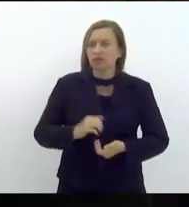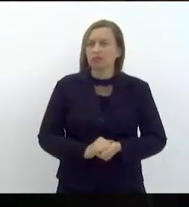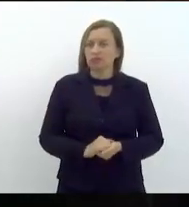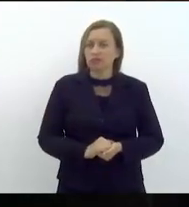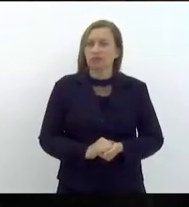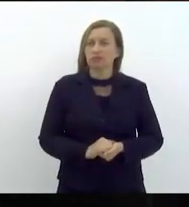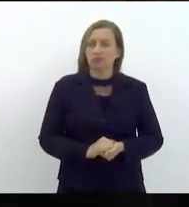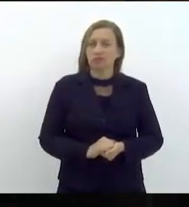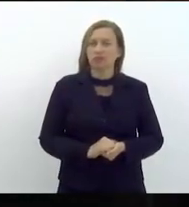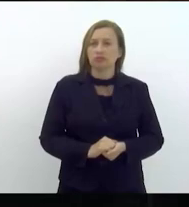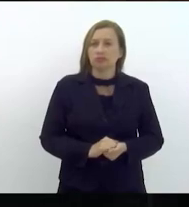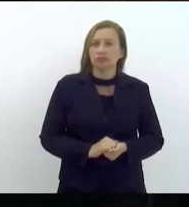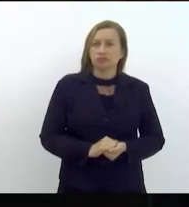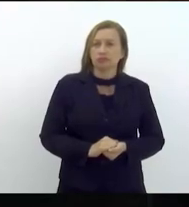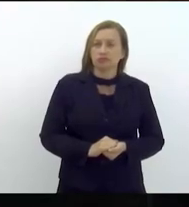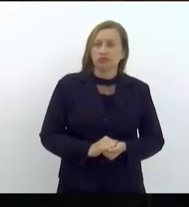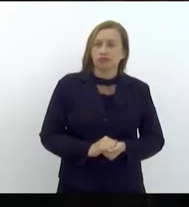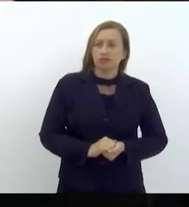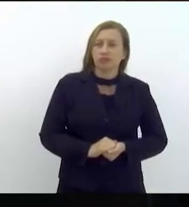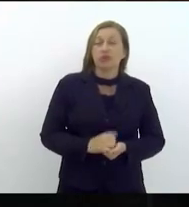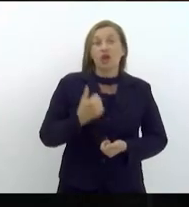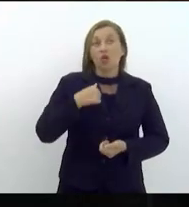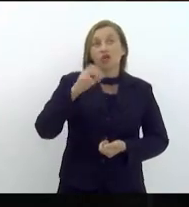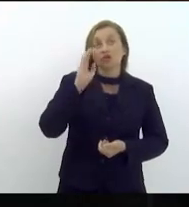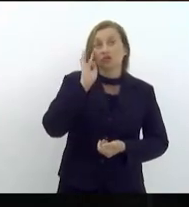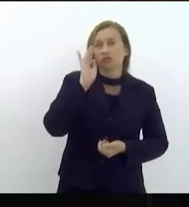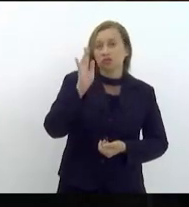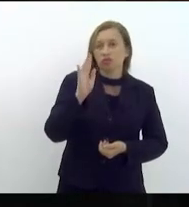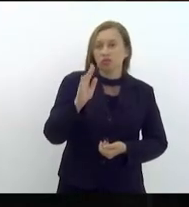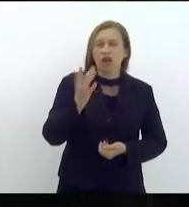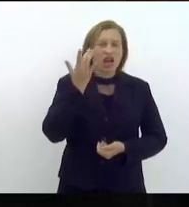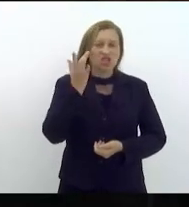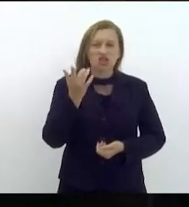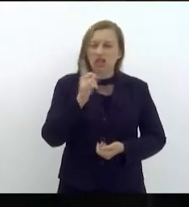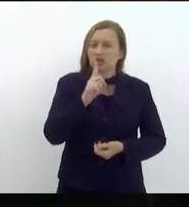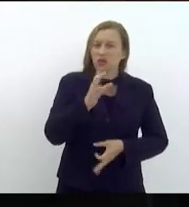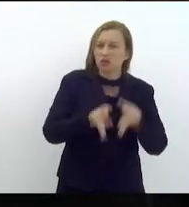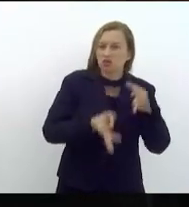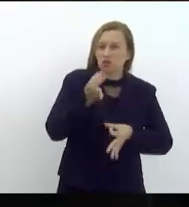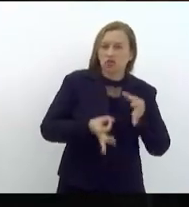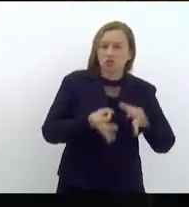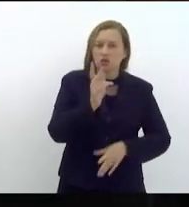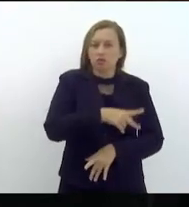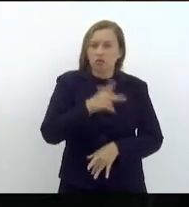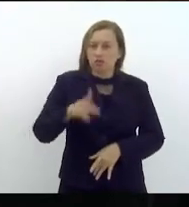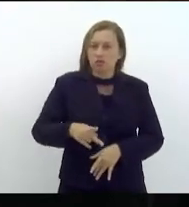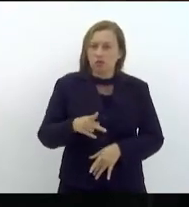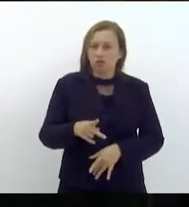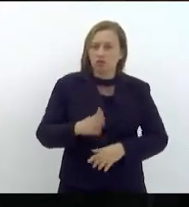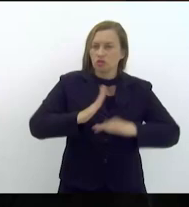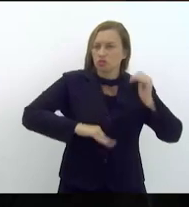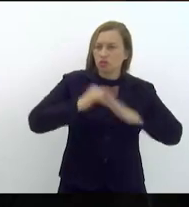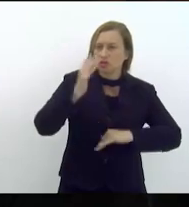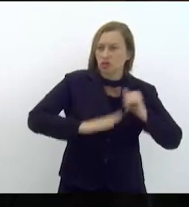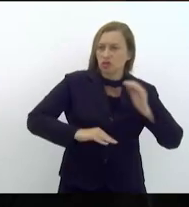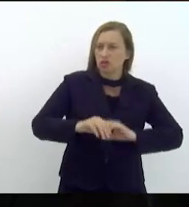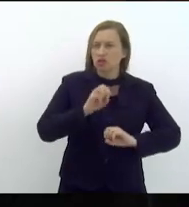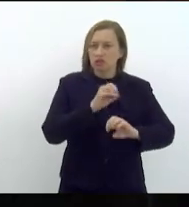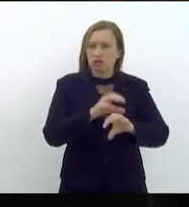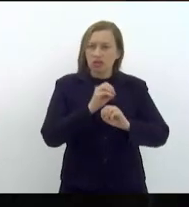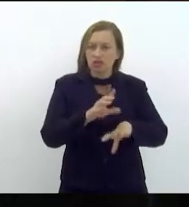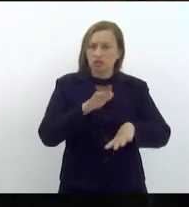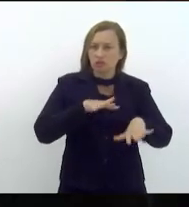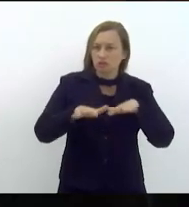estar vivendo uma insanidade coletiva de achar que não é justo os professores e os profissionais de educação se mobilizarem